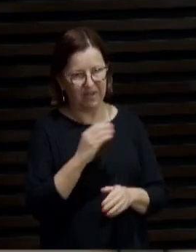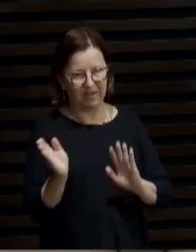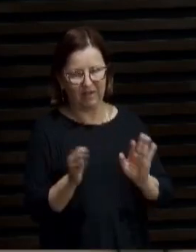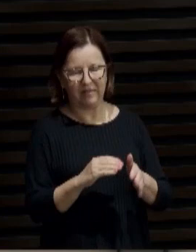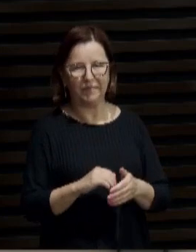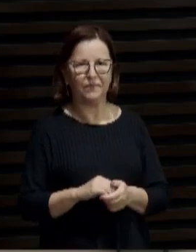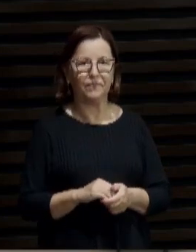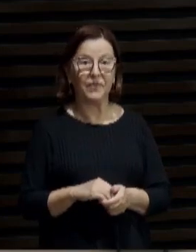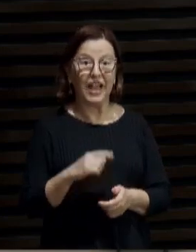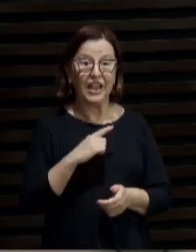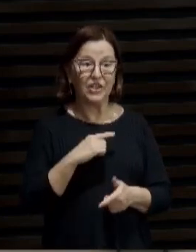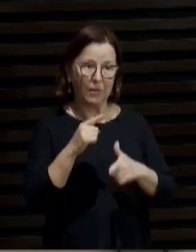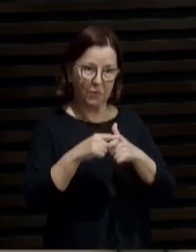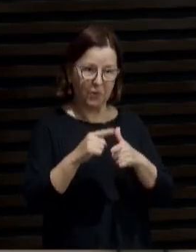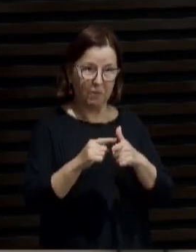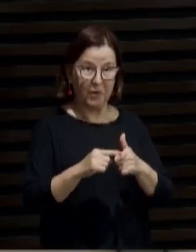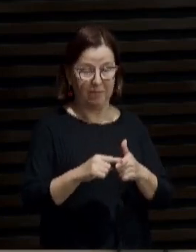congregação.